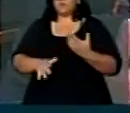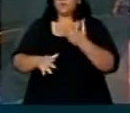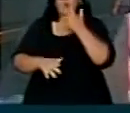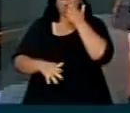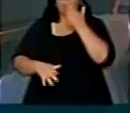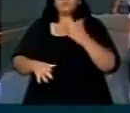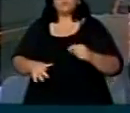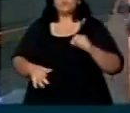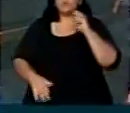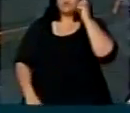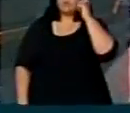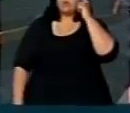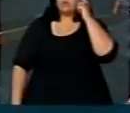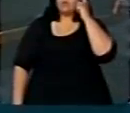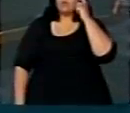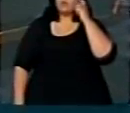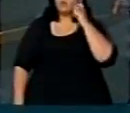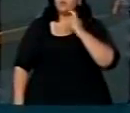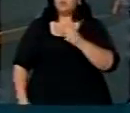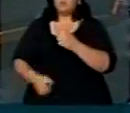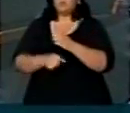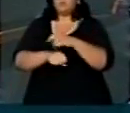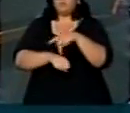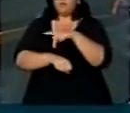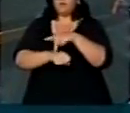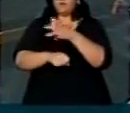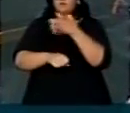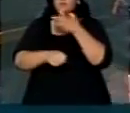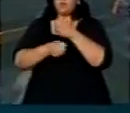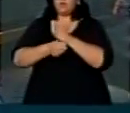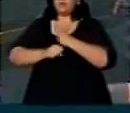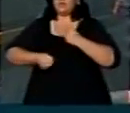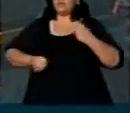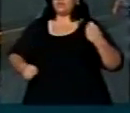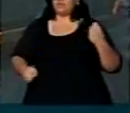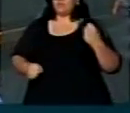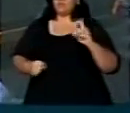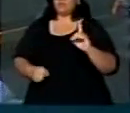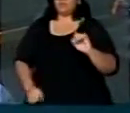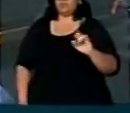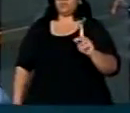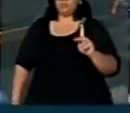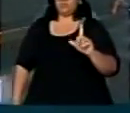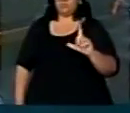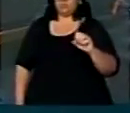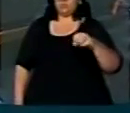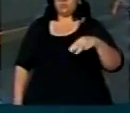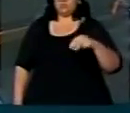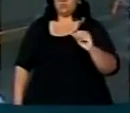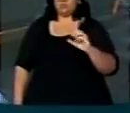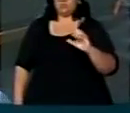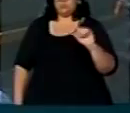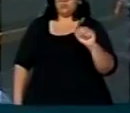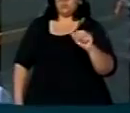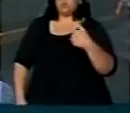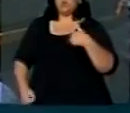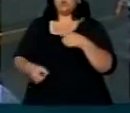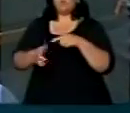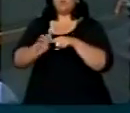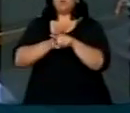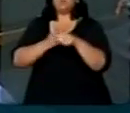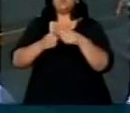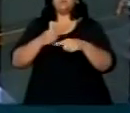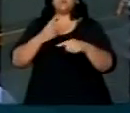para um país que quer ser gigante, diplomaticamente. Por que eu faço essa pergunta? Porque, paralelamente,